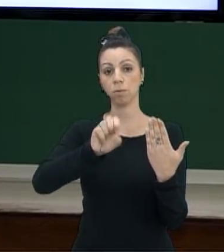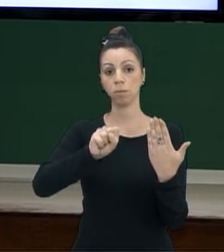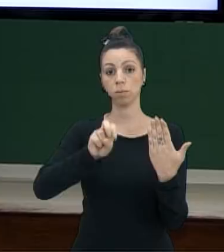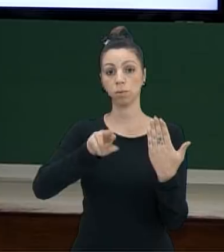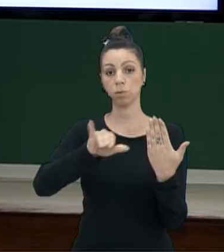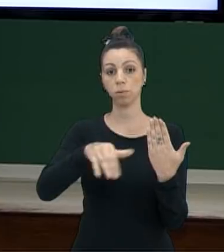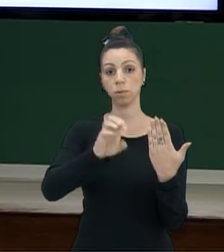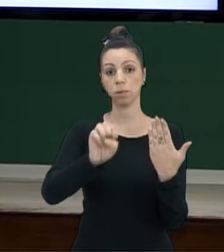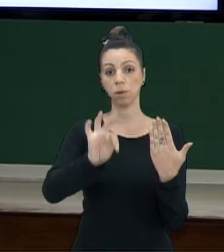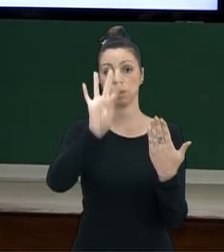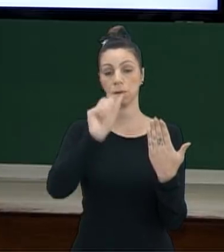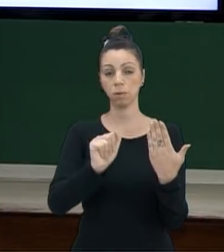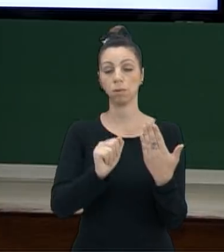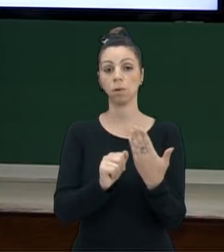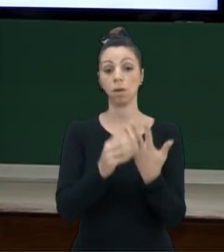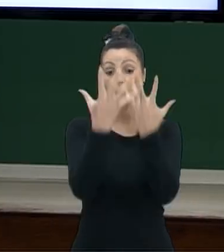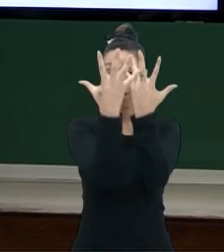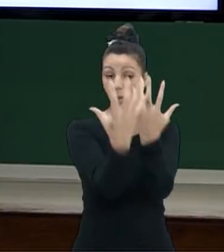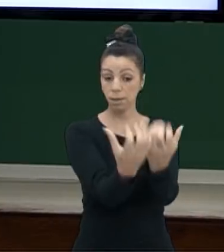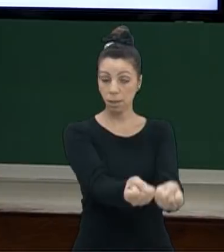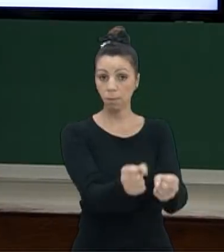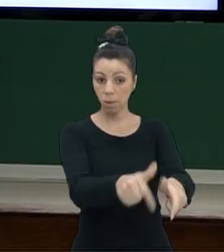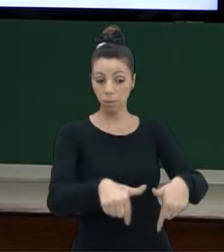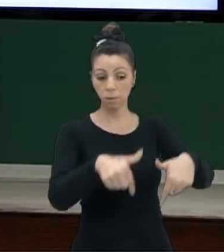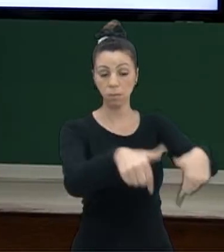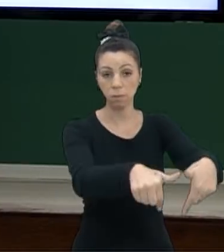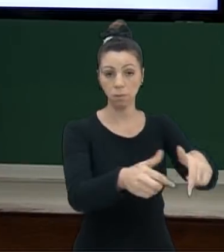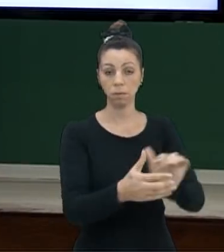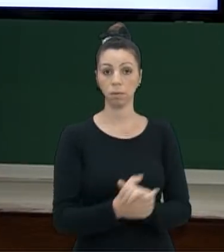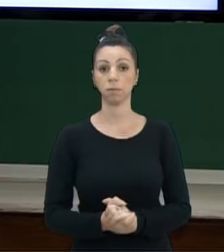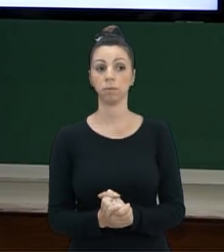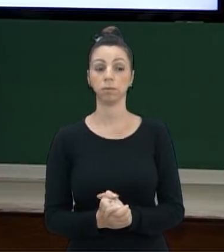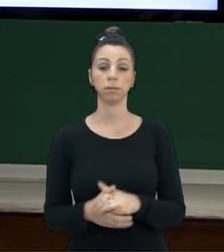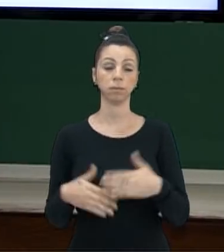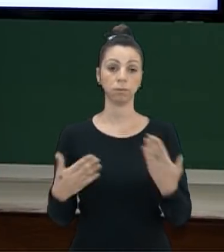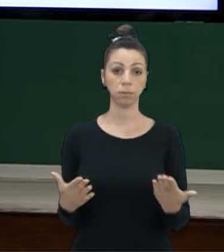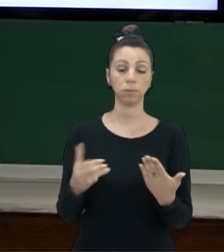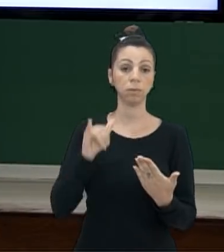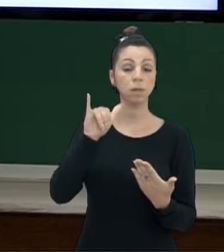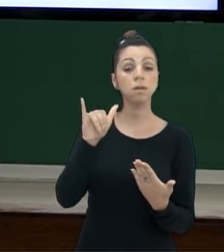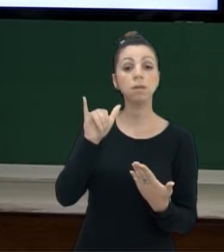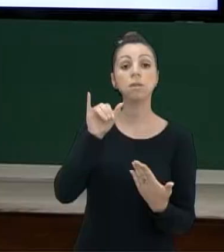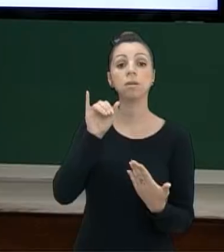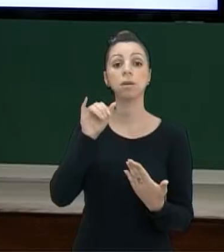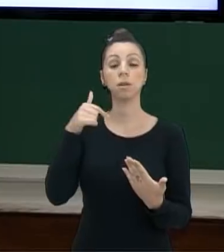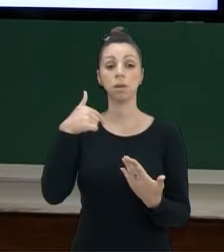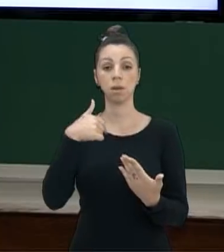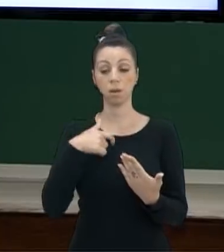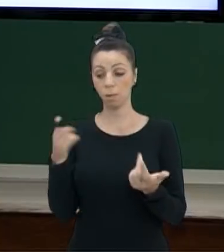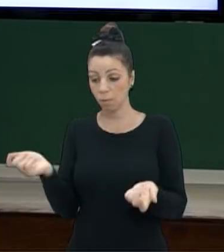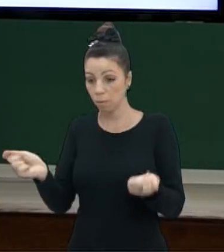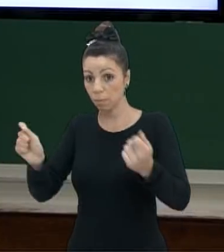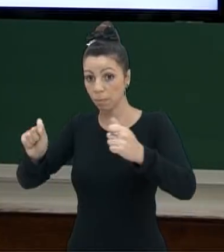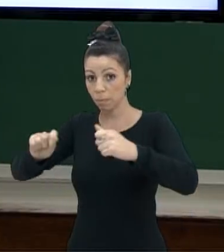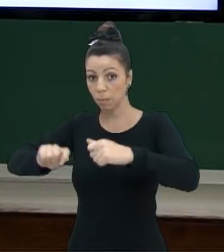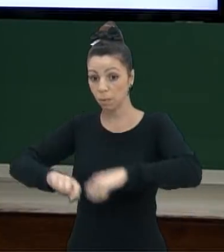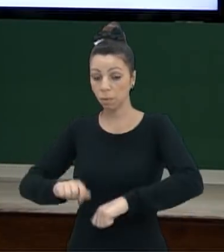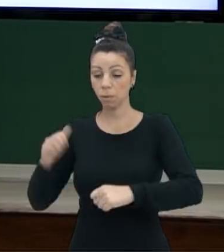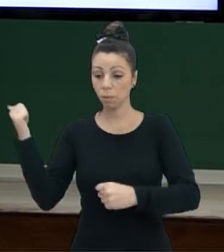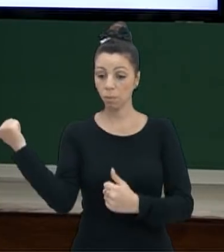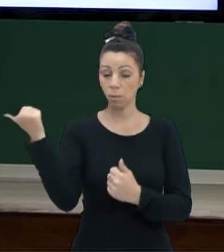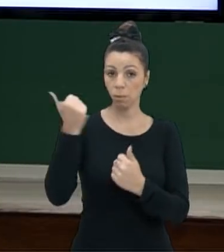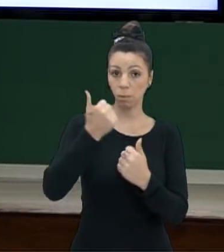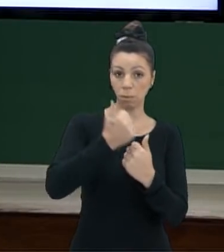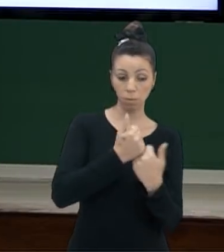está recebendo a minha ação. Quando ela recebe a minha ação, eu tenho que dizer, então, se caso eu precise substituir